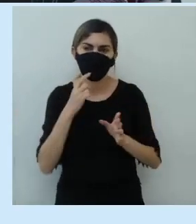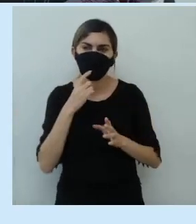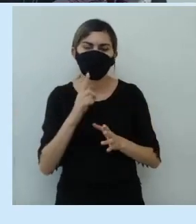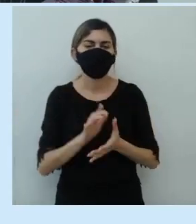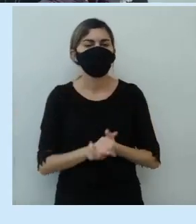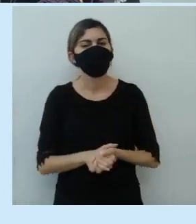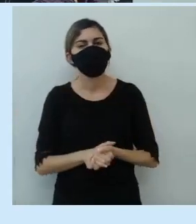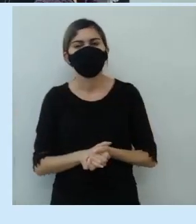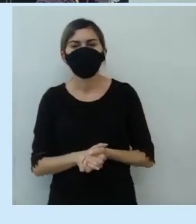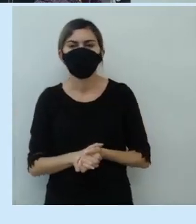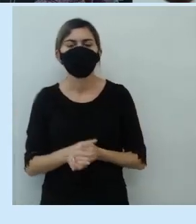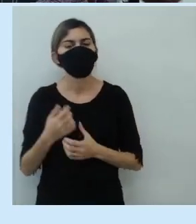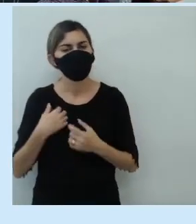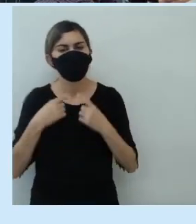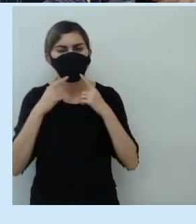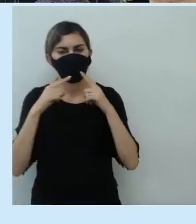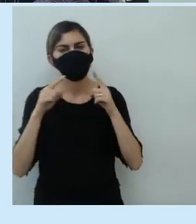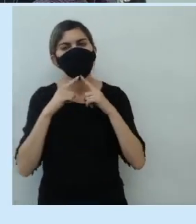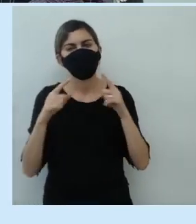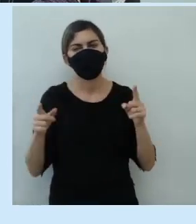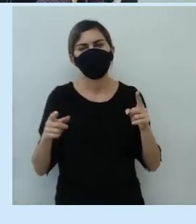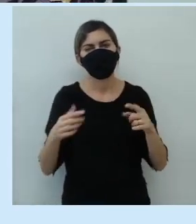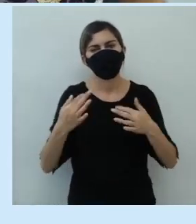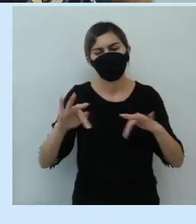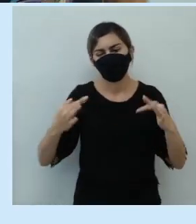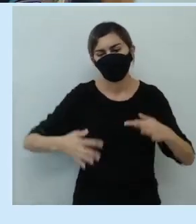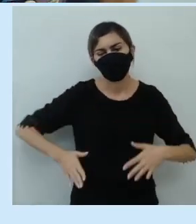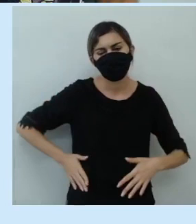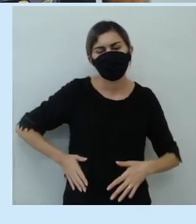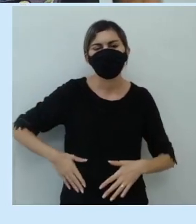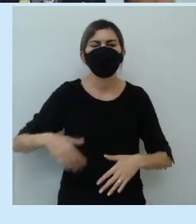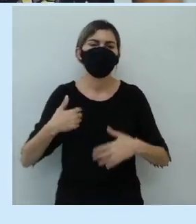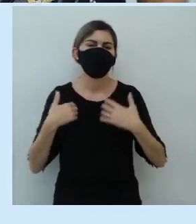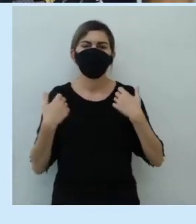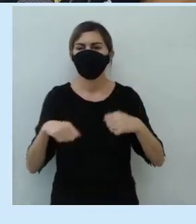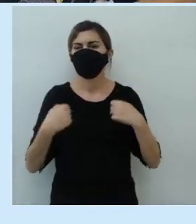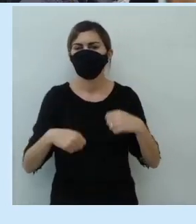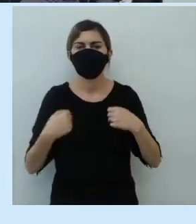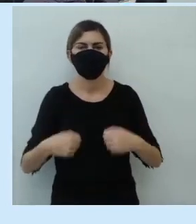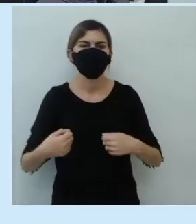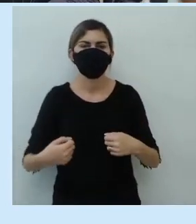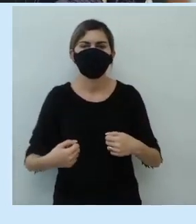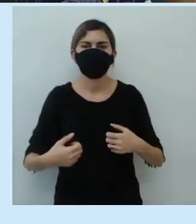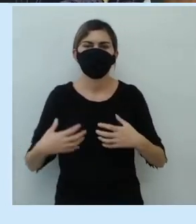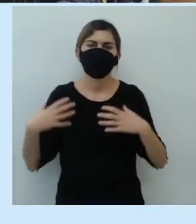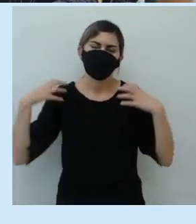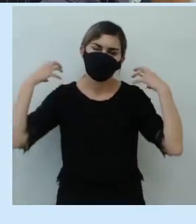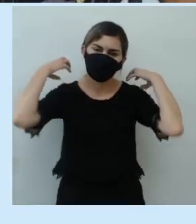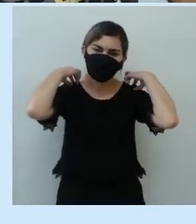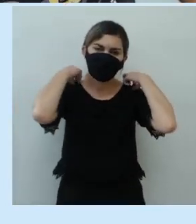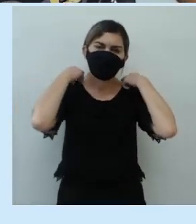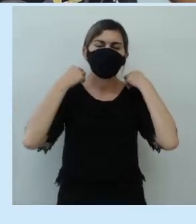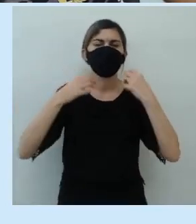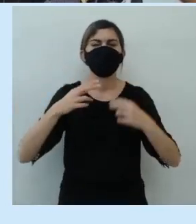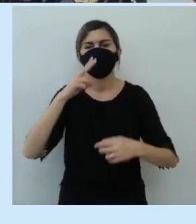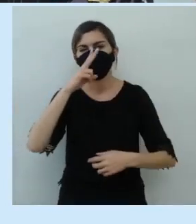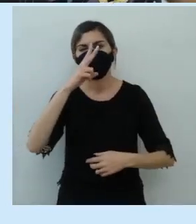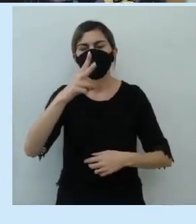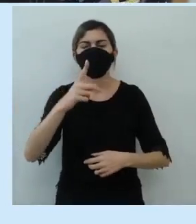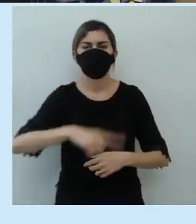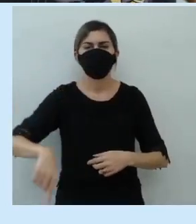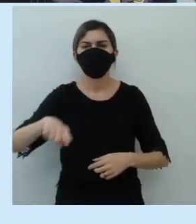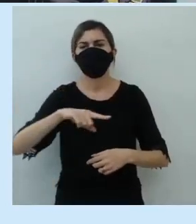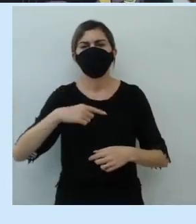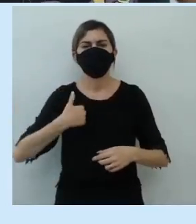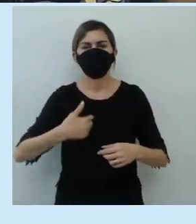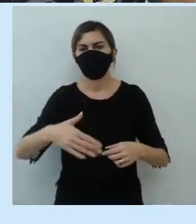alguma dor. Pedro reclamando da dor. Caramba, Jéssica, preciso apertar tão forte. E outra, a gente